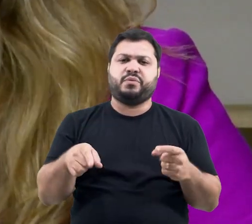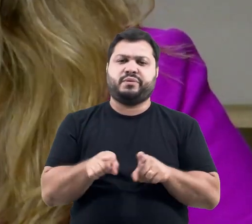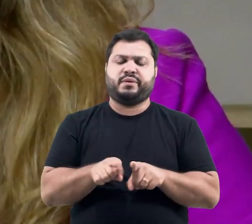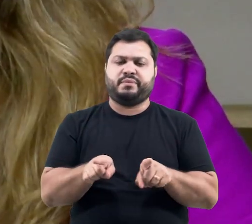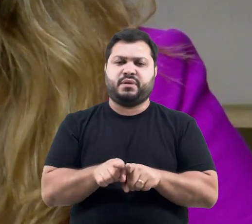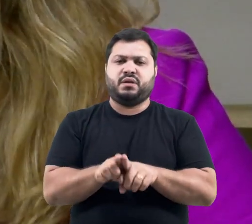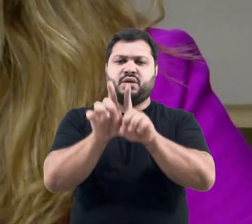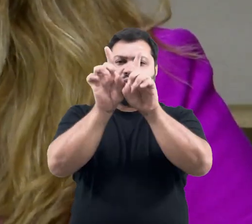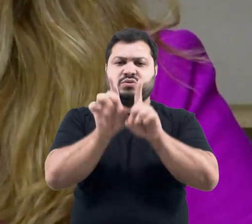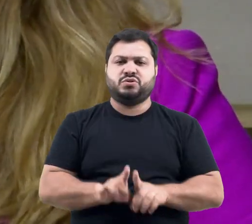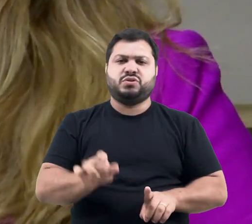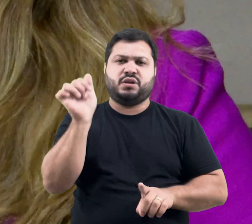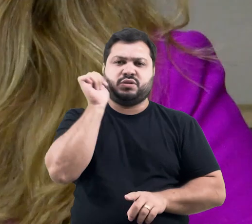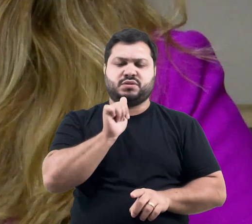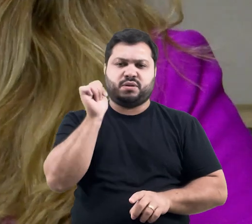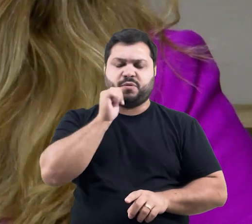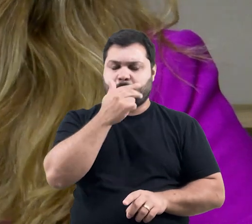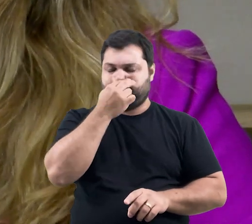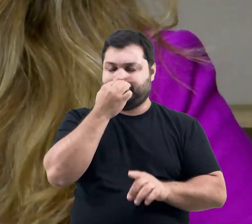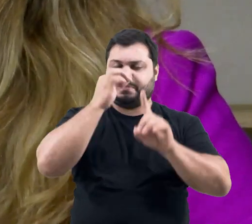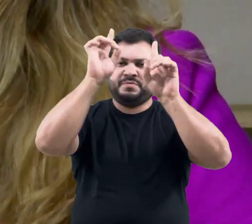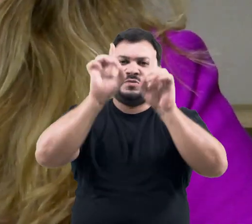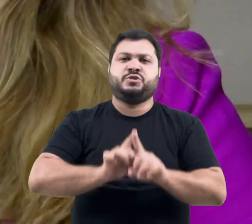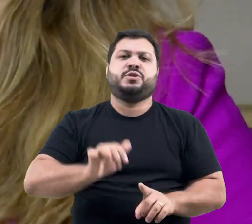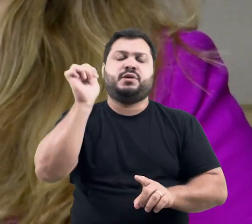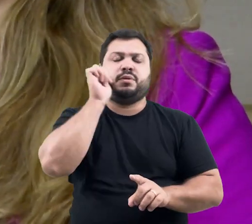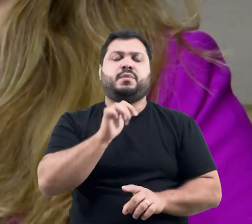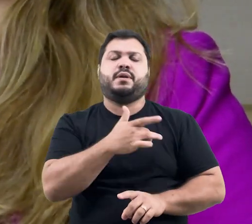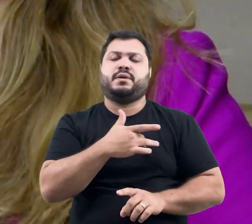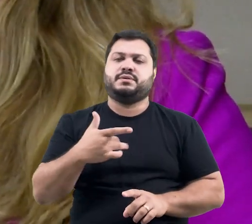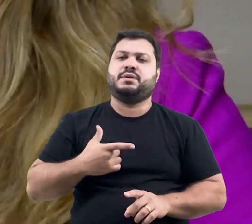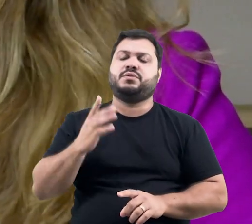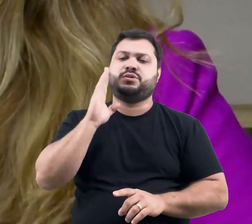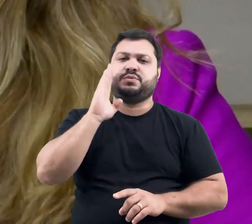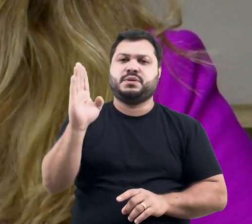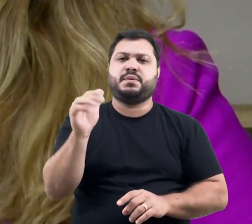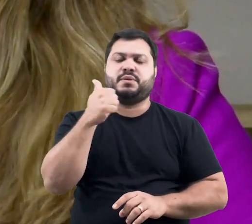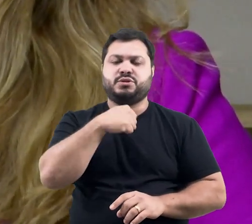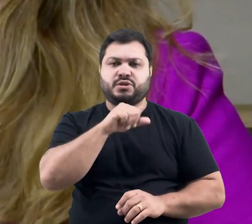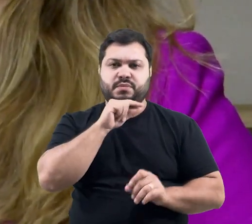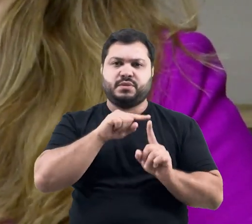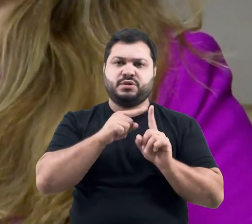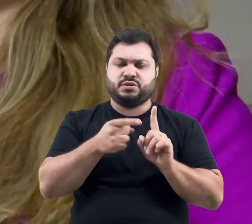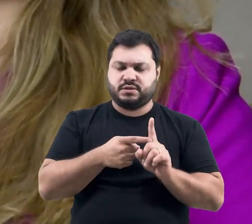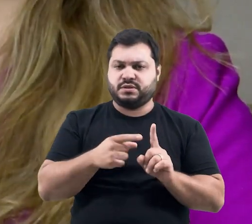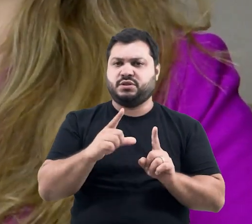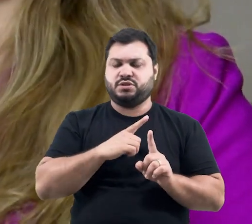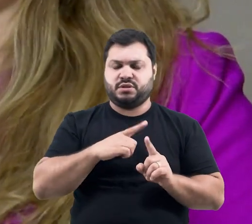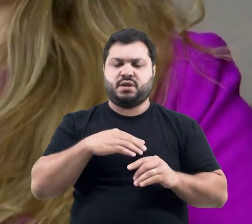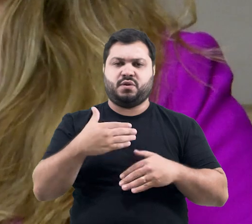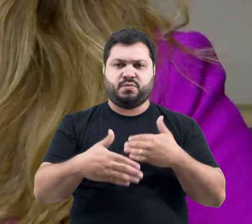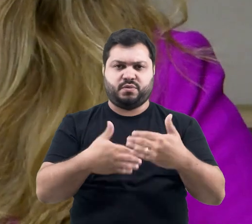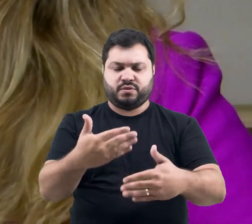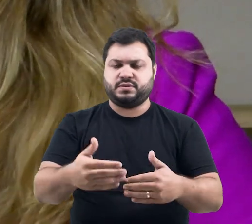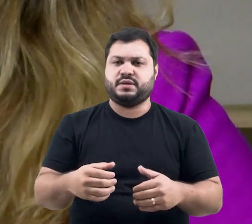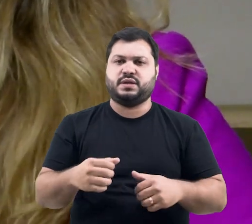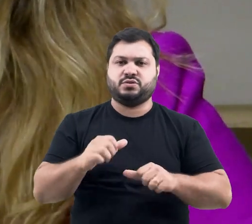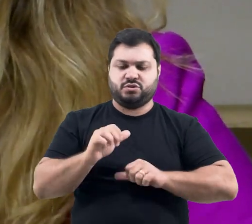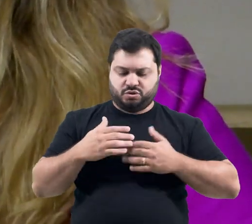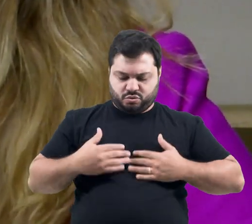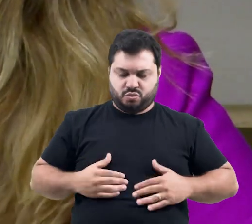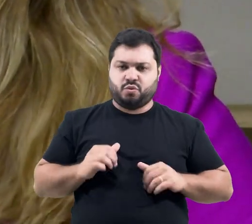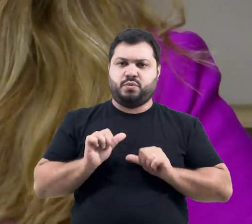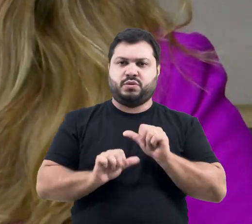considera muito também os direitos da mulher, né? O direito da mulher à saúde, principalmente a mãe gestante que passa por um processo